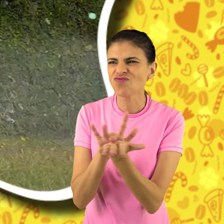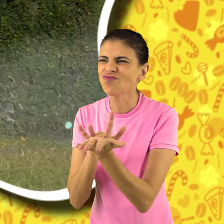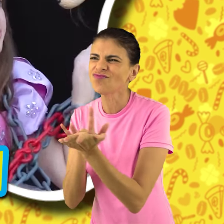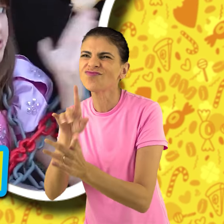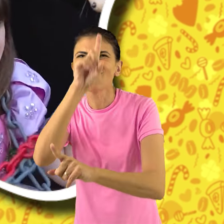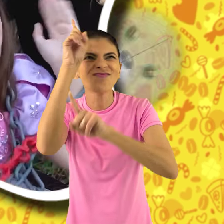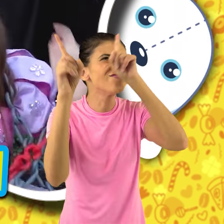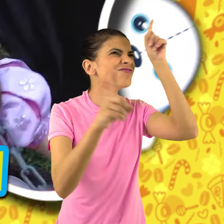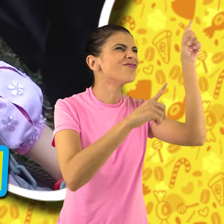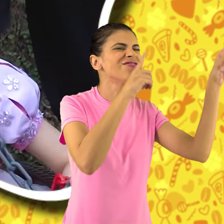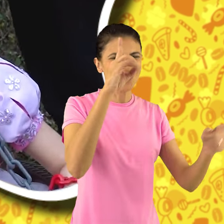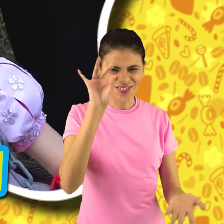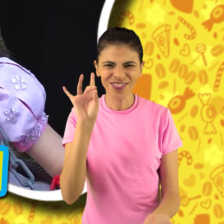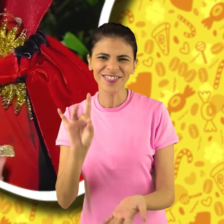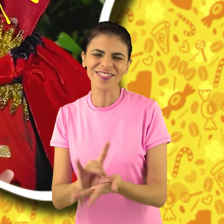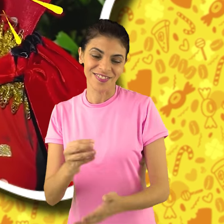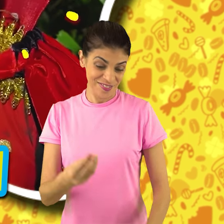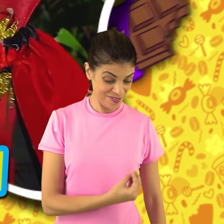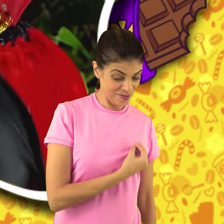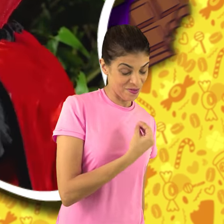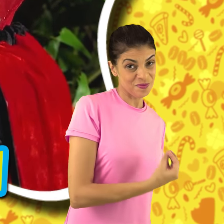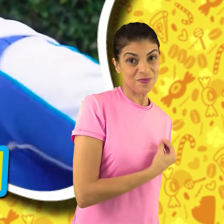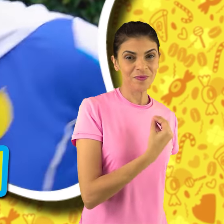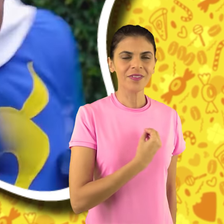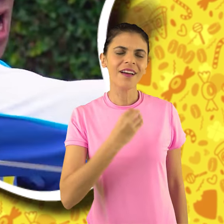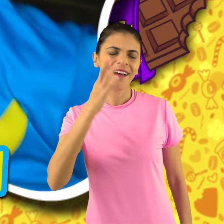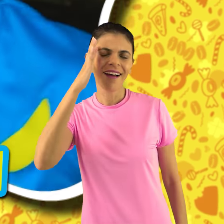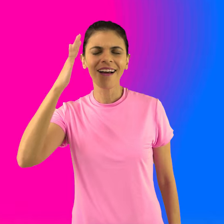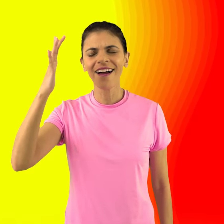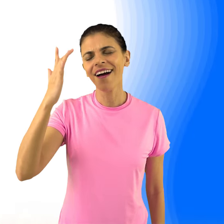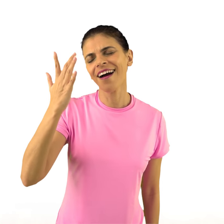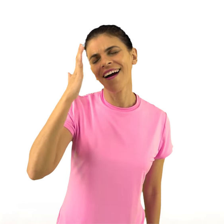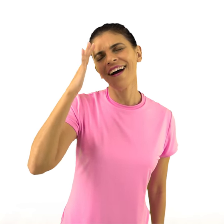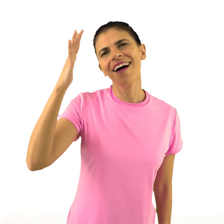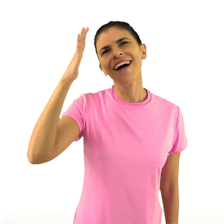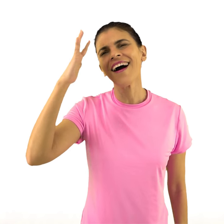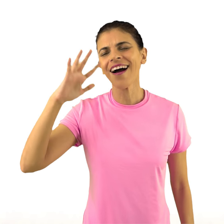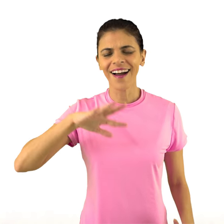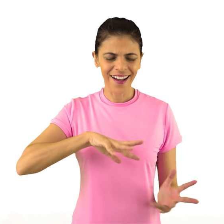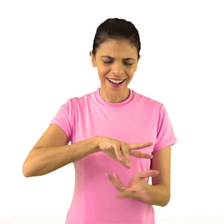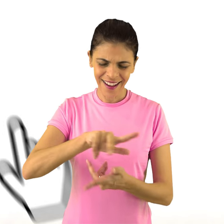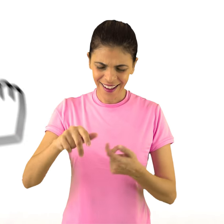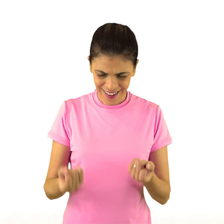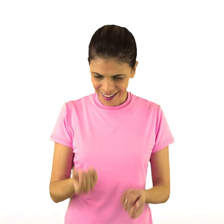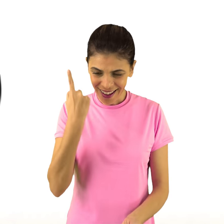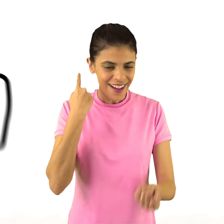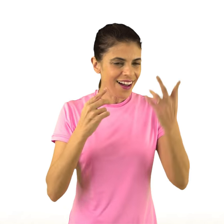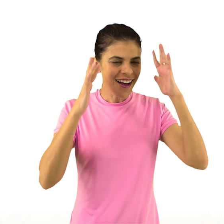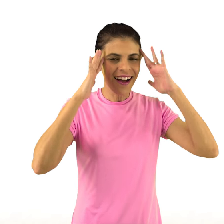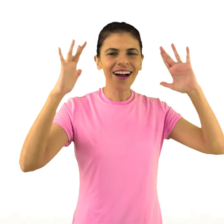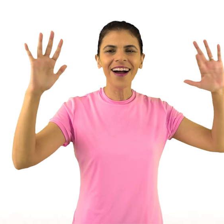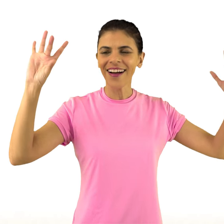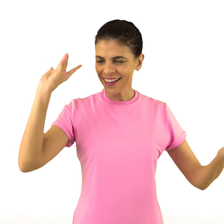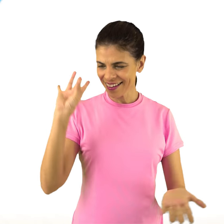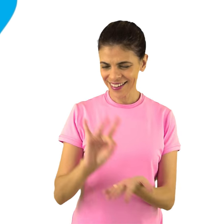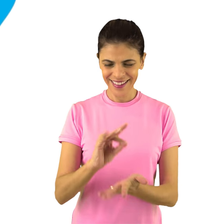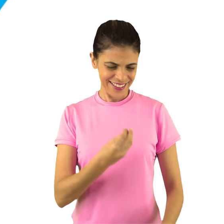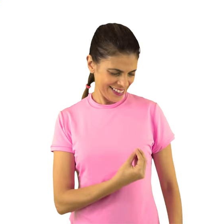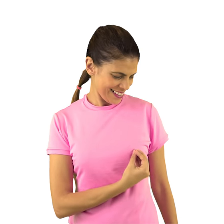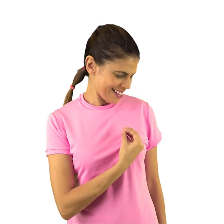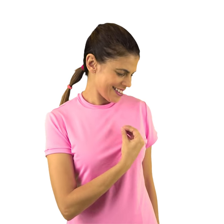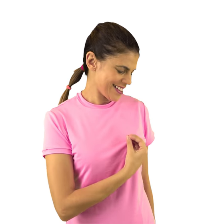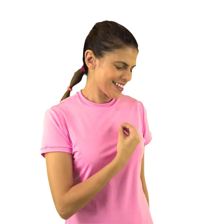e a criatividade para viver. É um mundo de magia e fantasia pro sonho